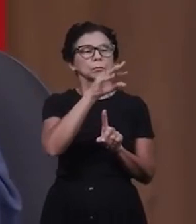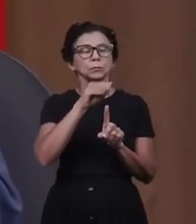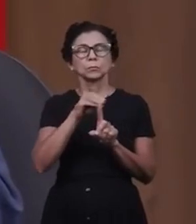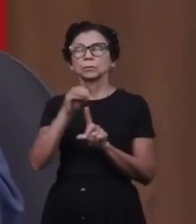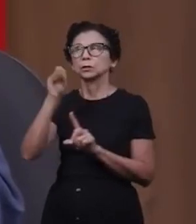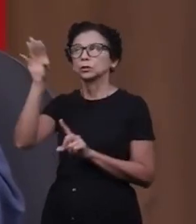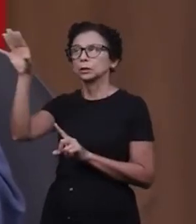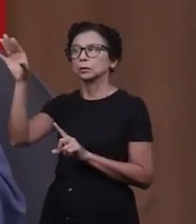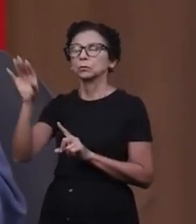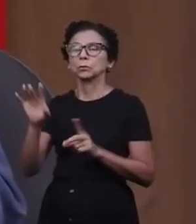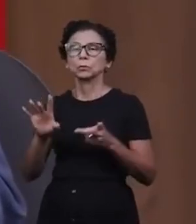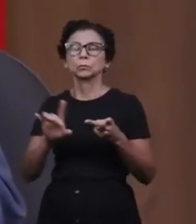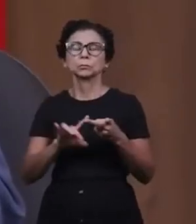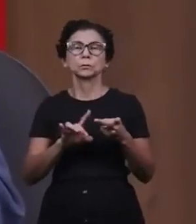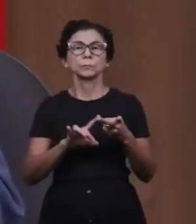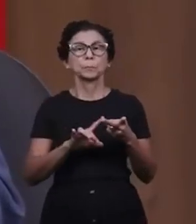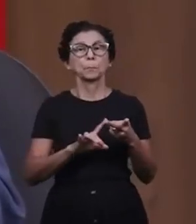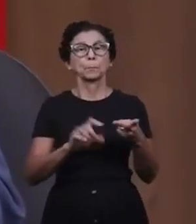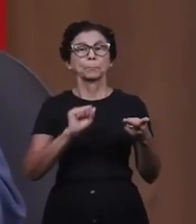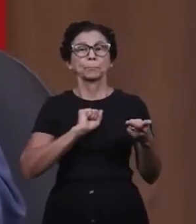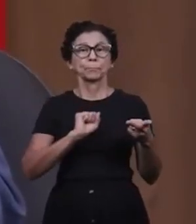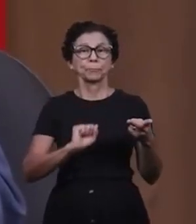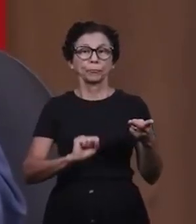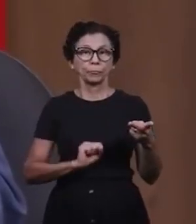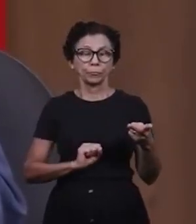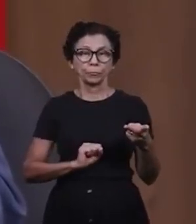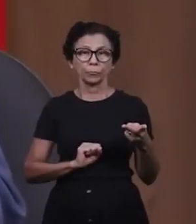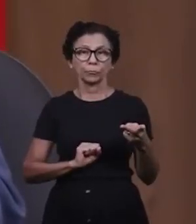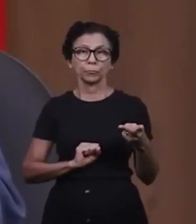palavra ensina.